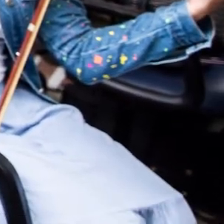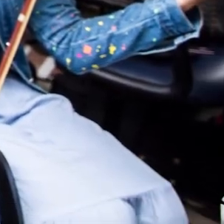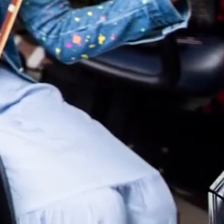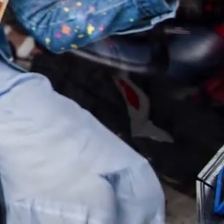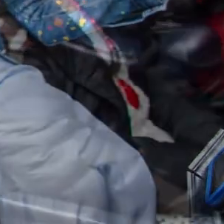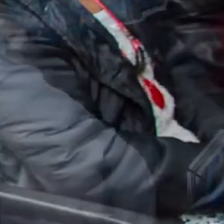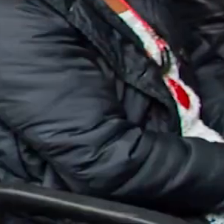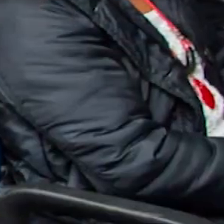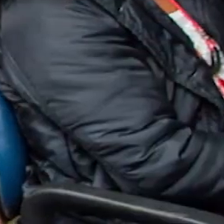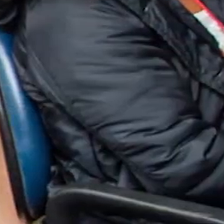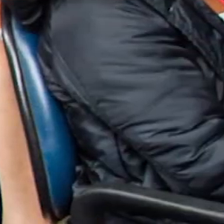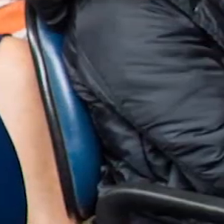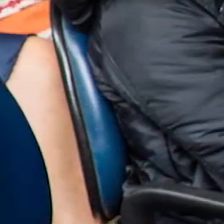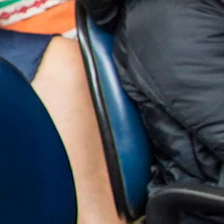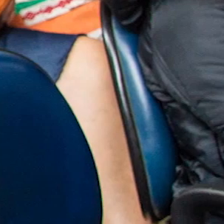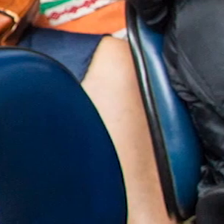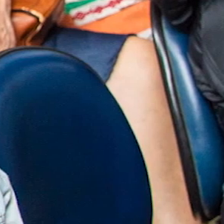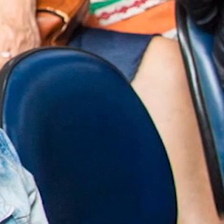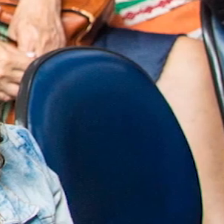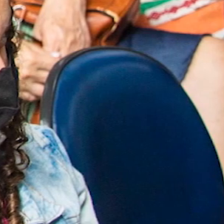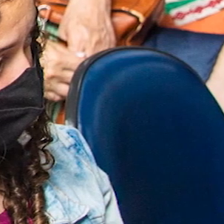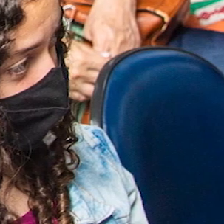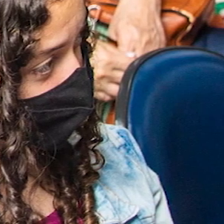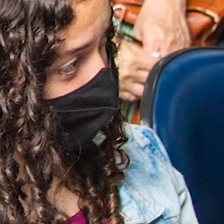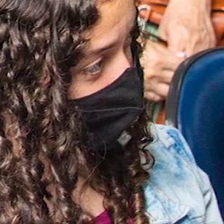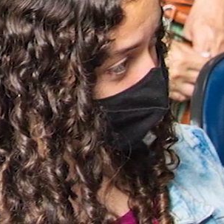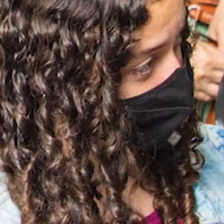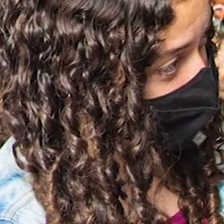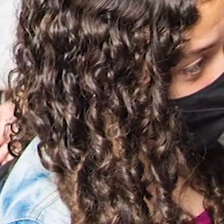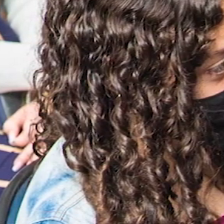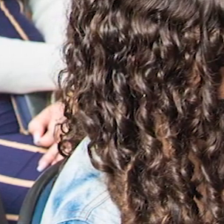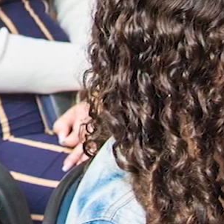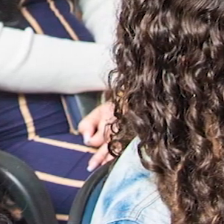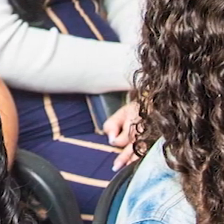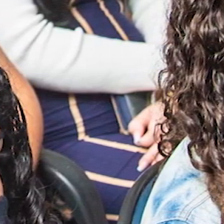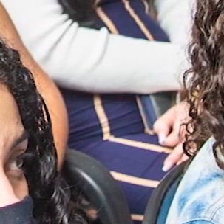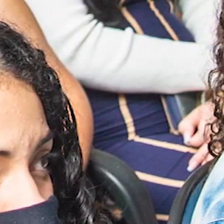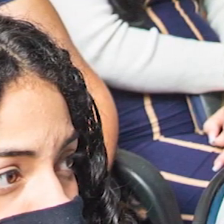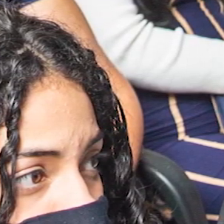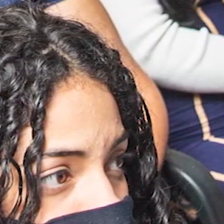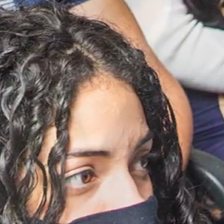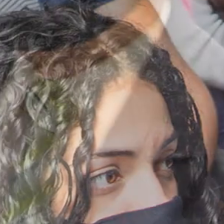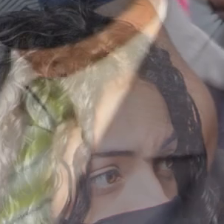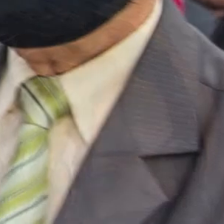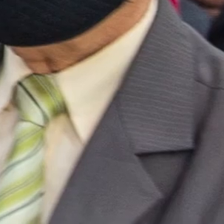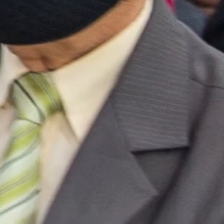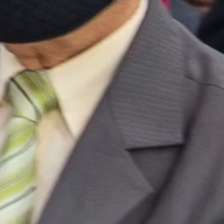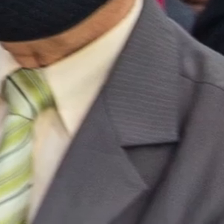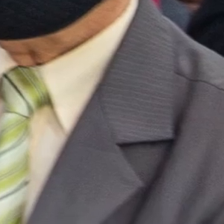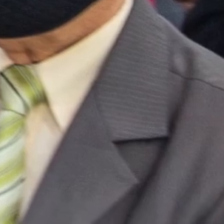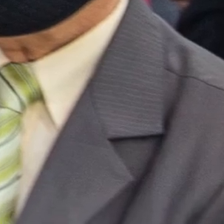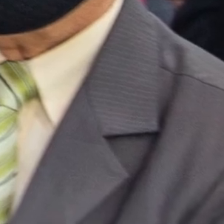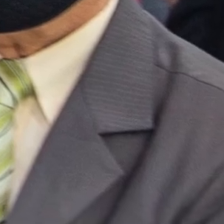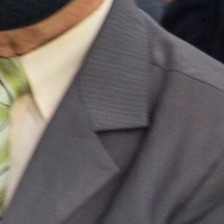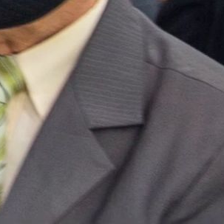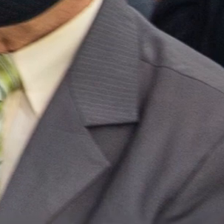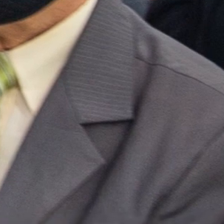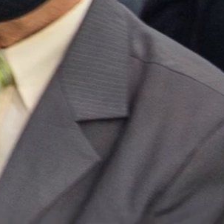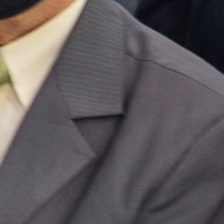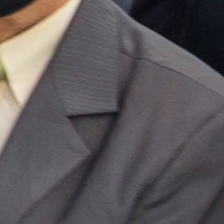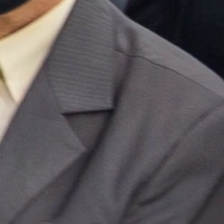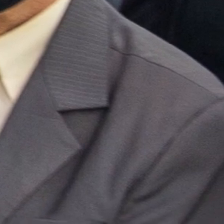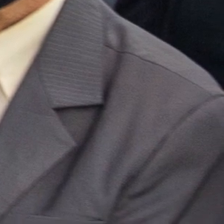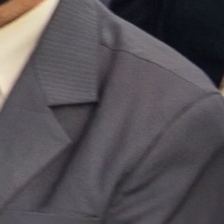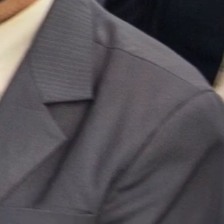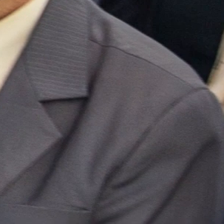essas imagens que você está vendo são dessa ceia no Manaim. Momento maravilhoso, momento onde muitas experiências